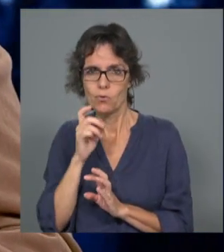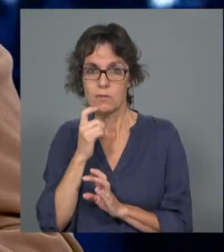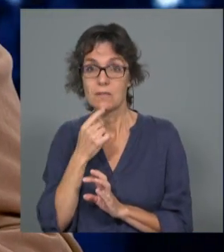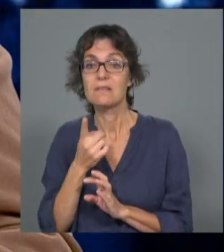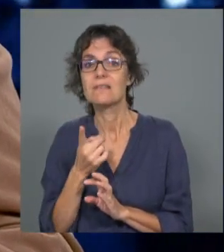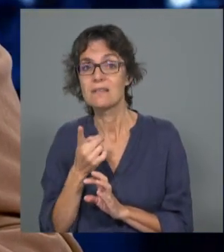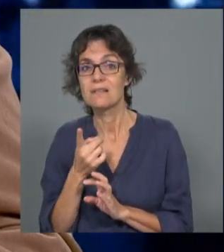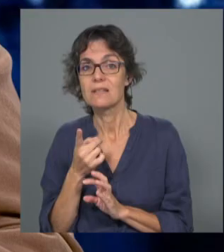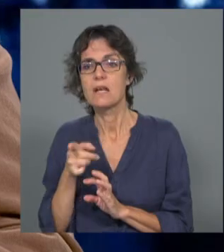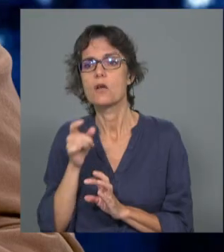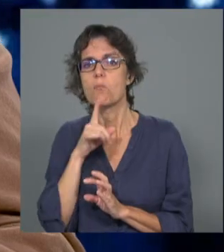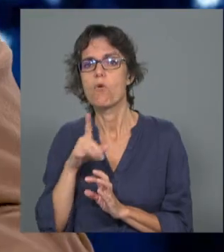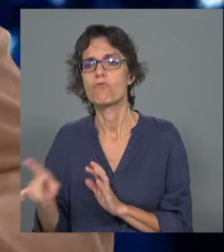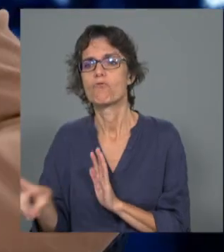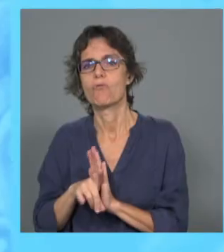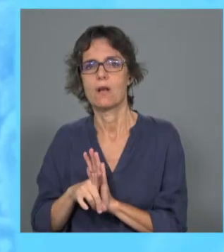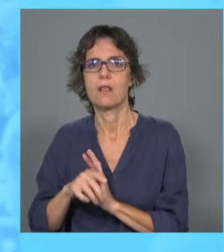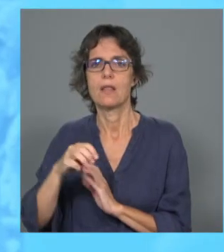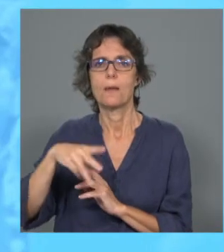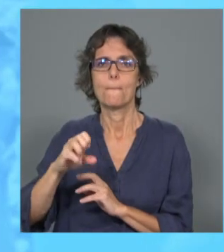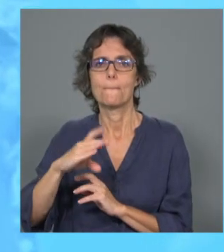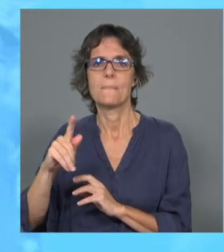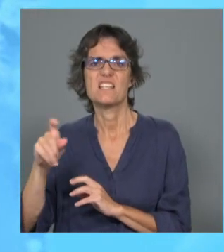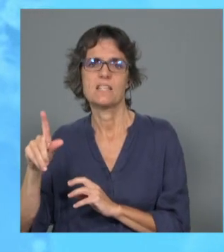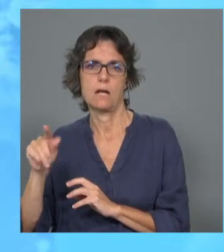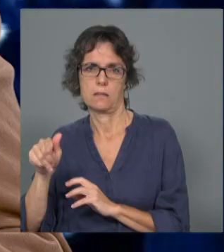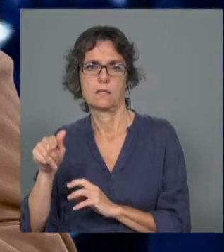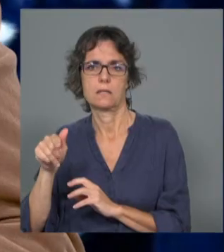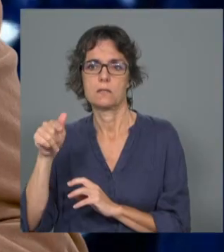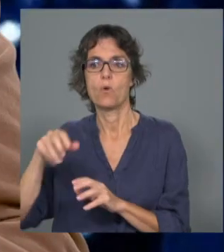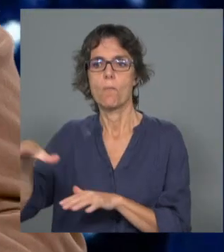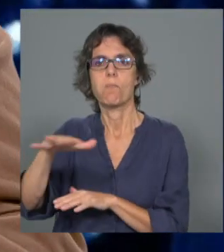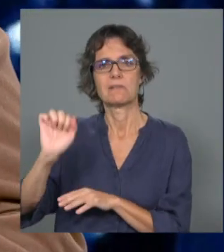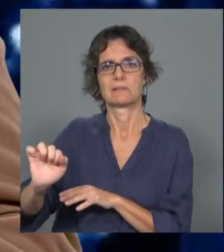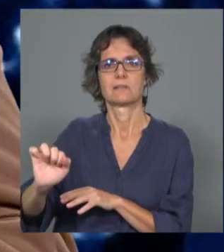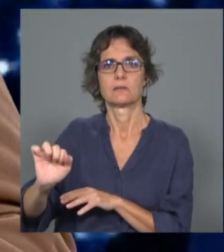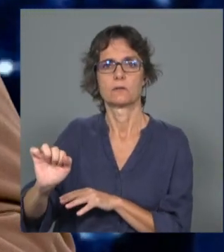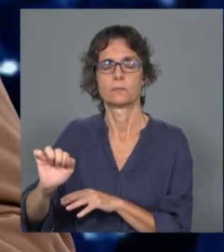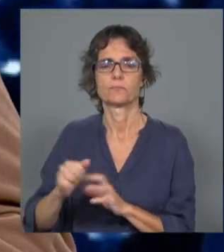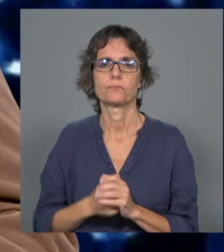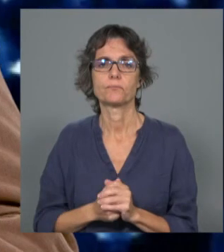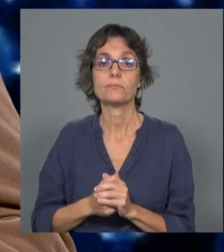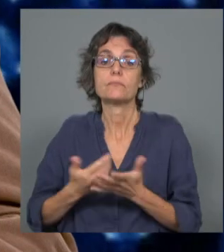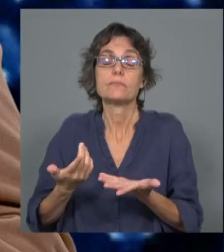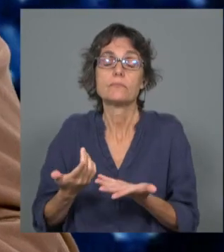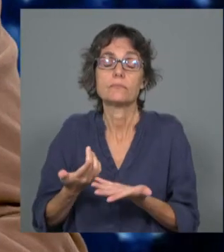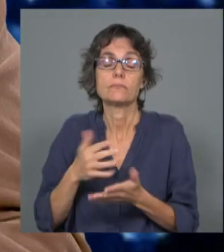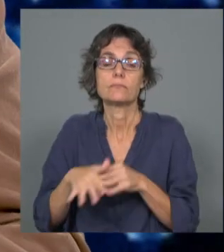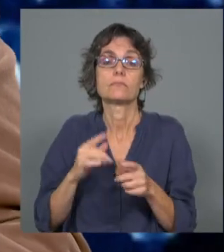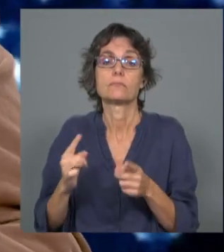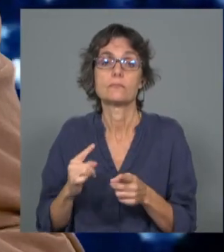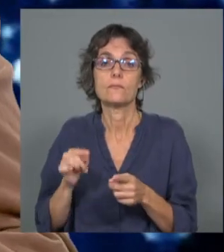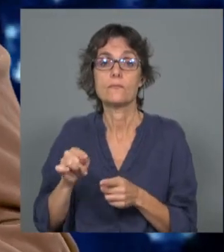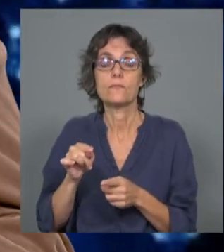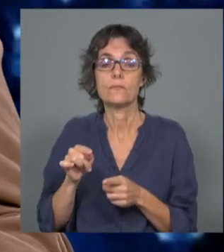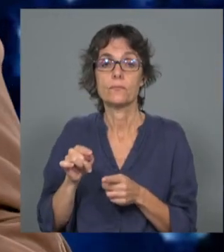marcial nesses territórios e, portanto, mobilizar ainda mais gente. A última manobra defensiva, e aí é o que